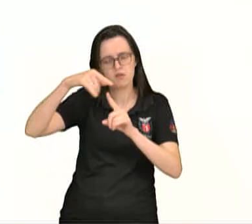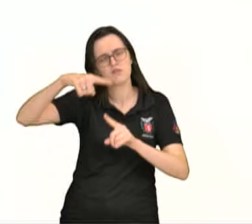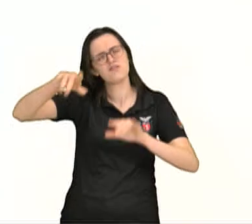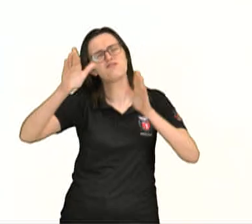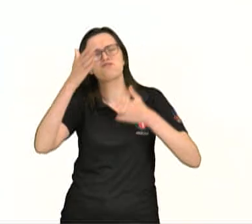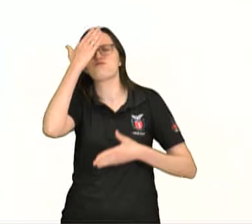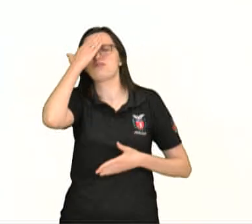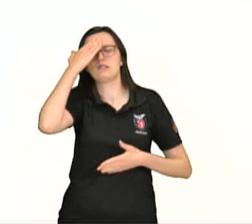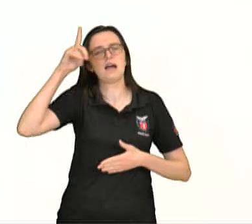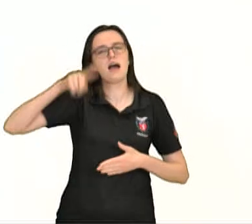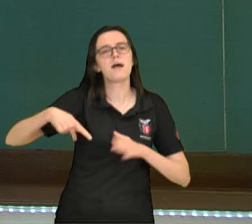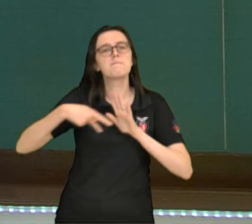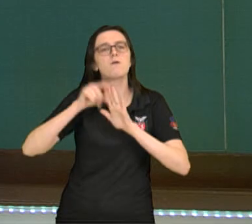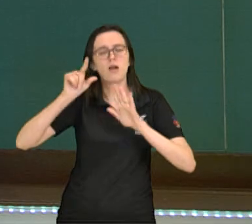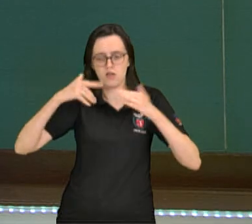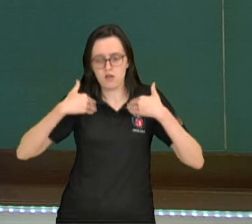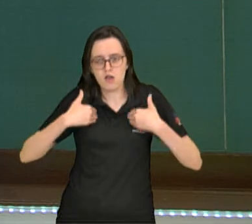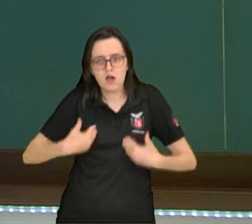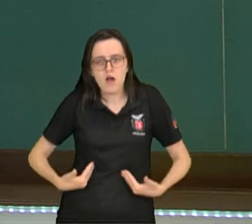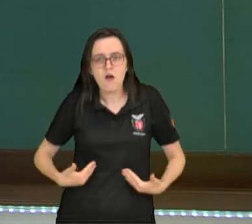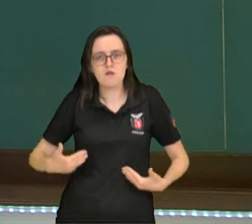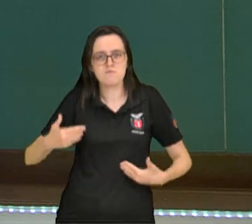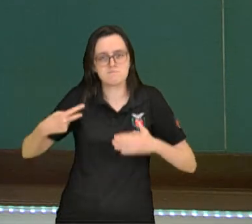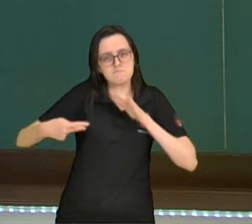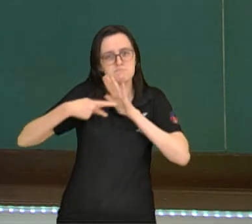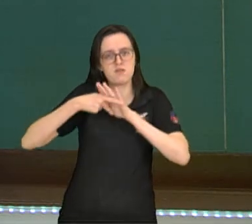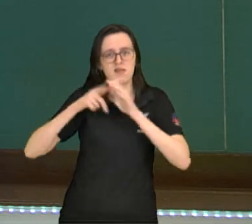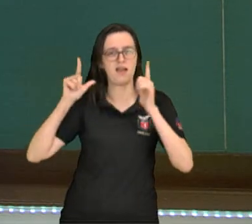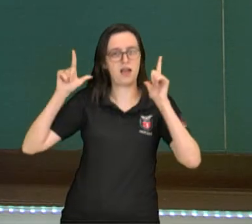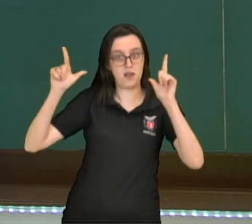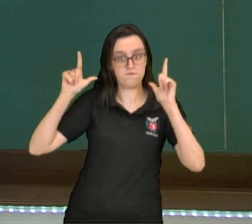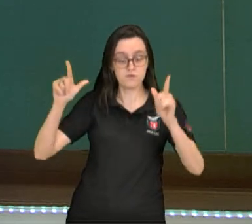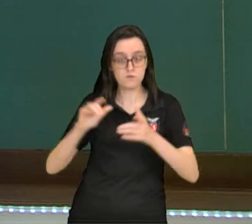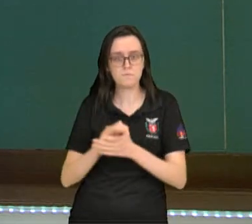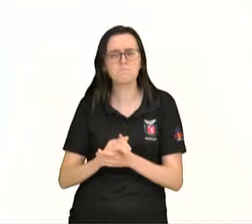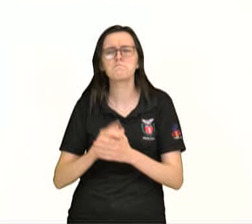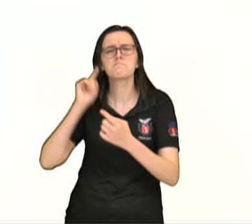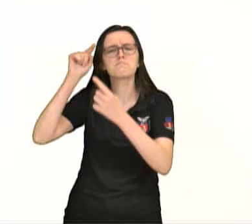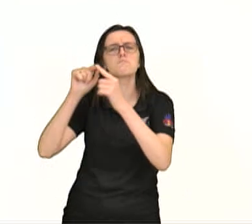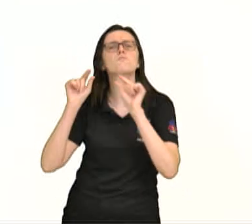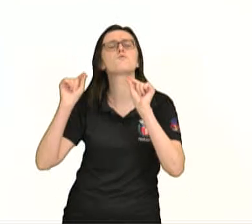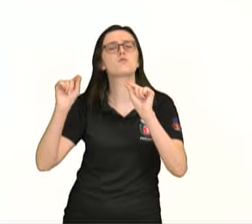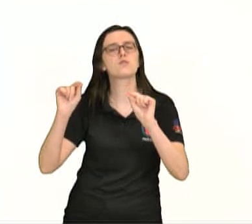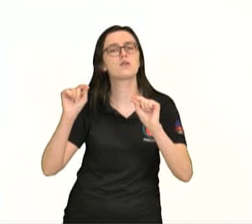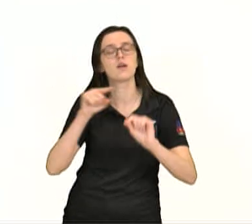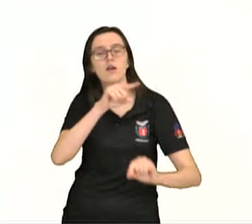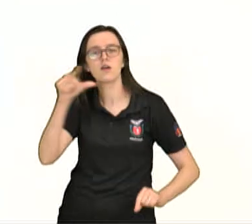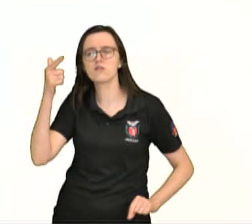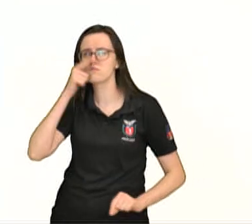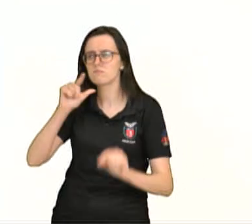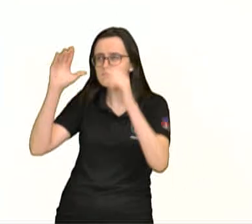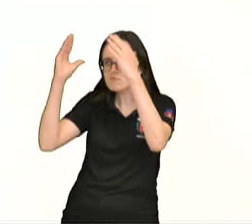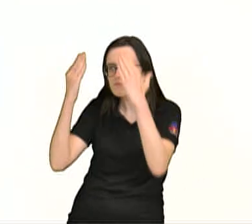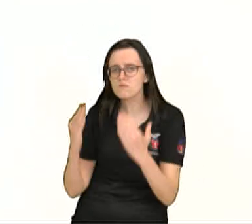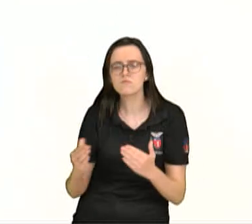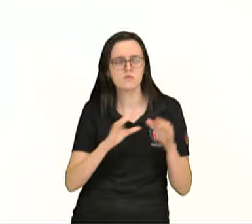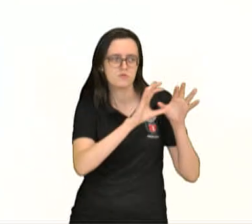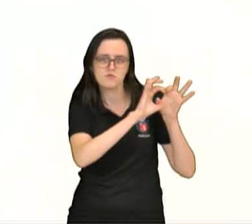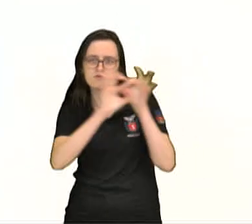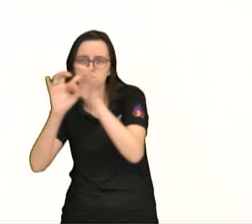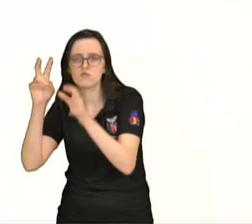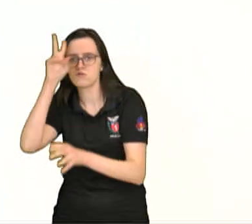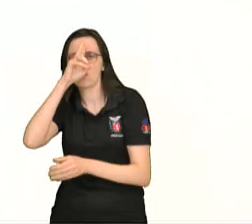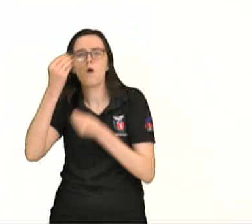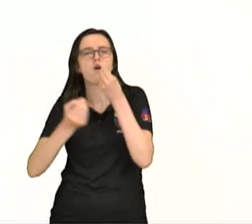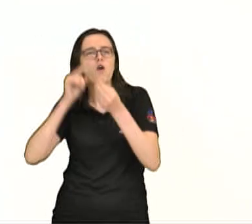já sabem, é uma prática corporal de aventura. Qual o objetivo dessa nossa aula? É que vocês consigam analisar o contexto histórico